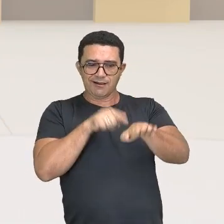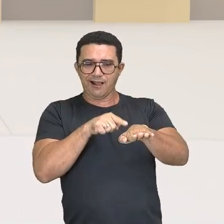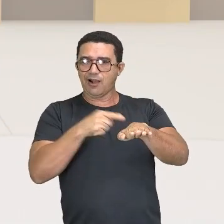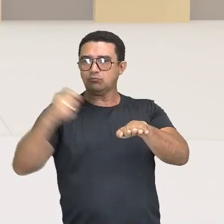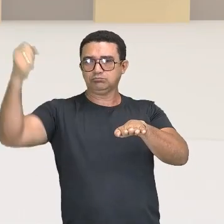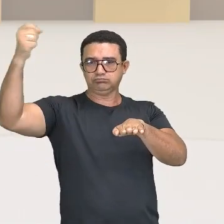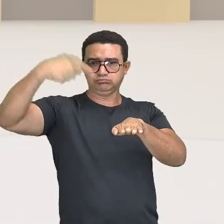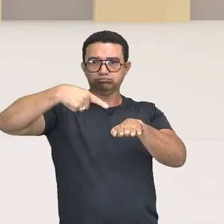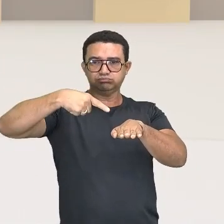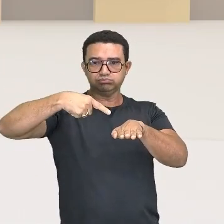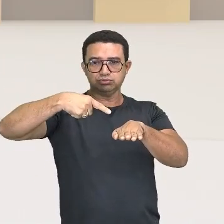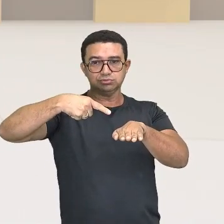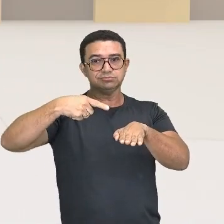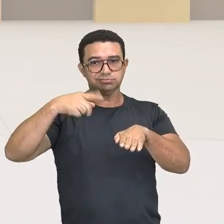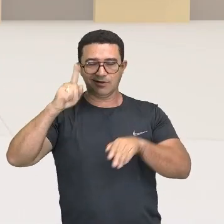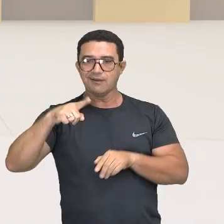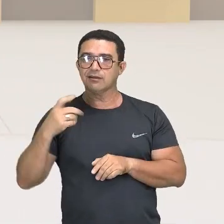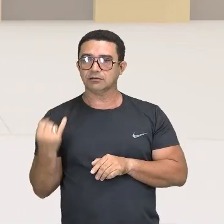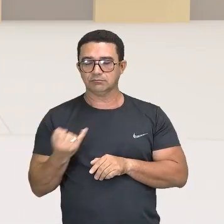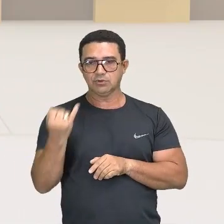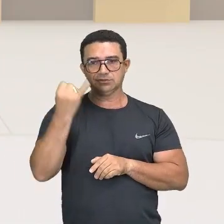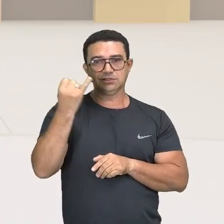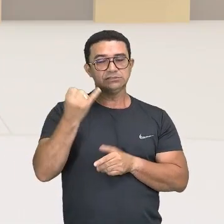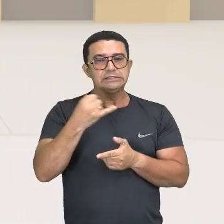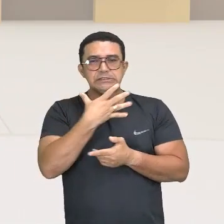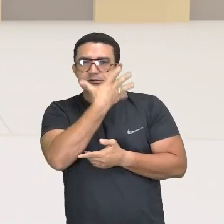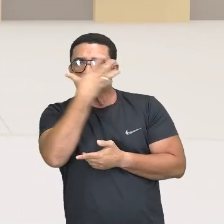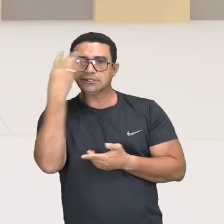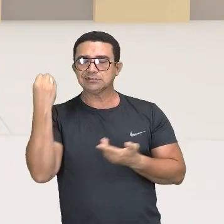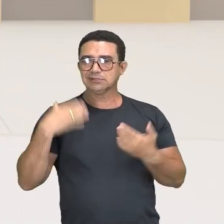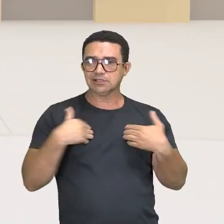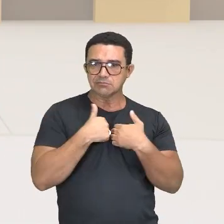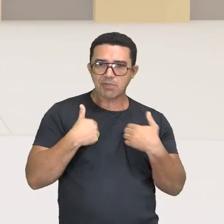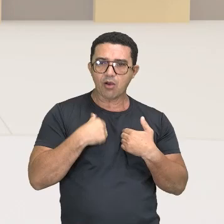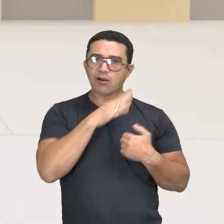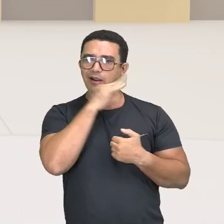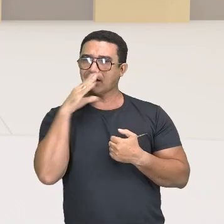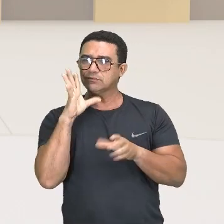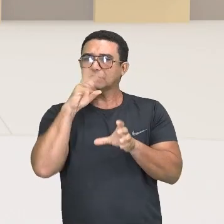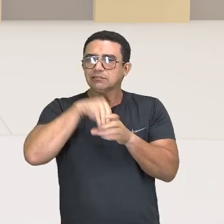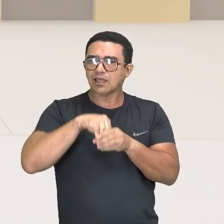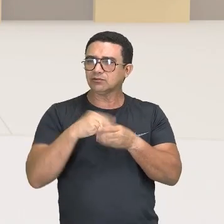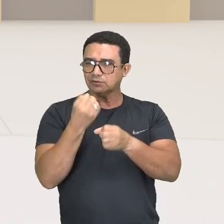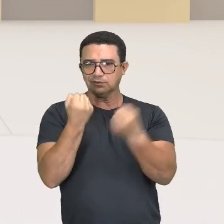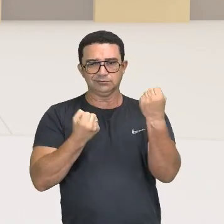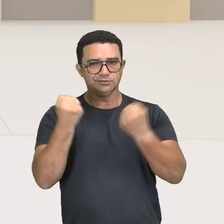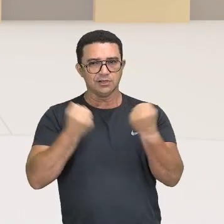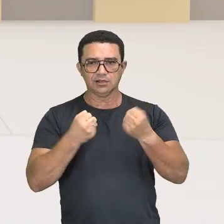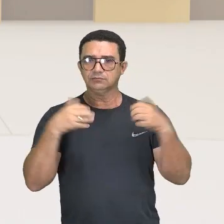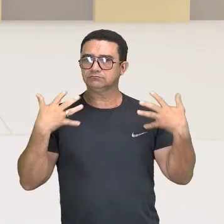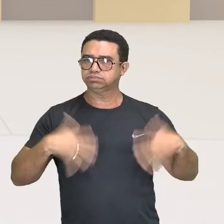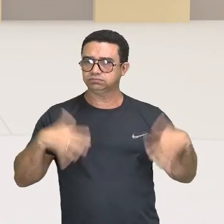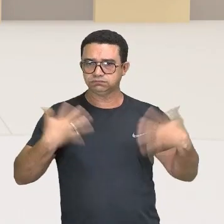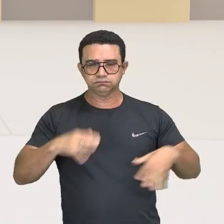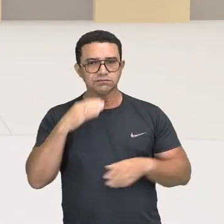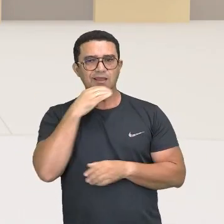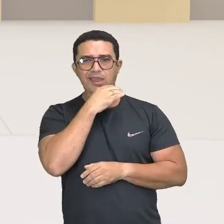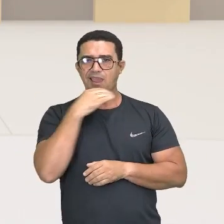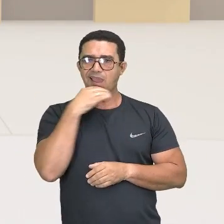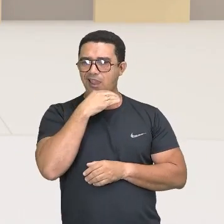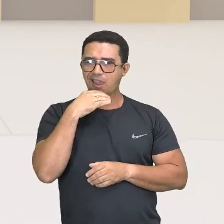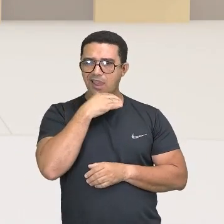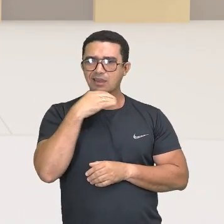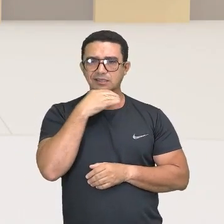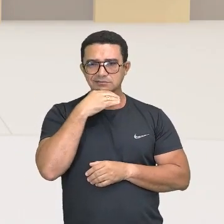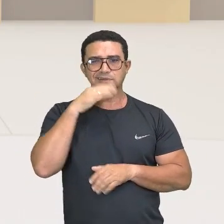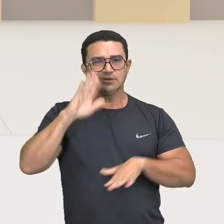né? Então é importante a gente ali não deixar, às vezes, a criança ou um animalzinho ali dentro, né? Por mais que seja pouco tempo, porque esse calor aí chega a